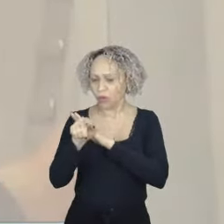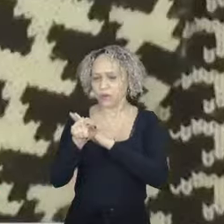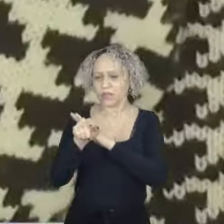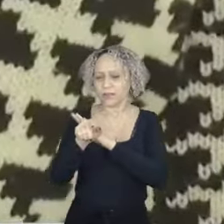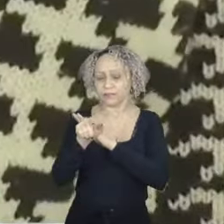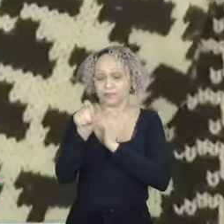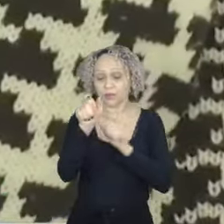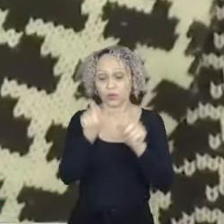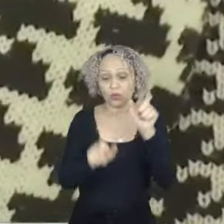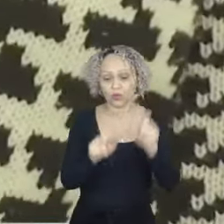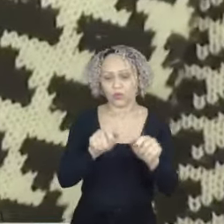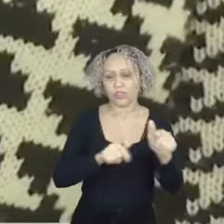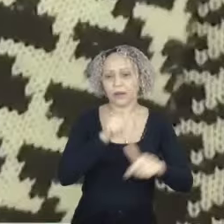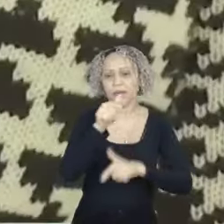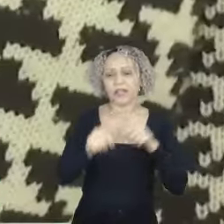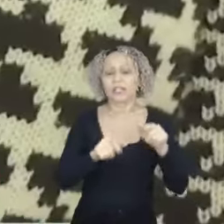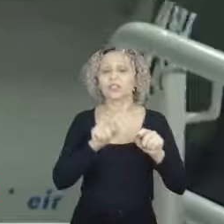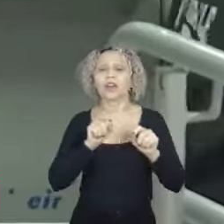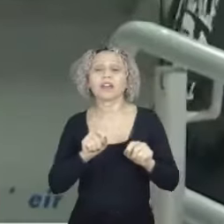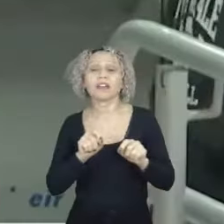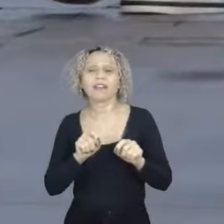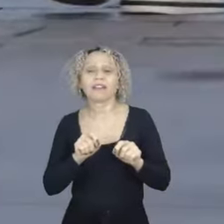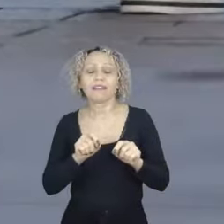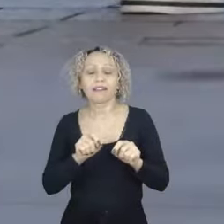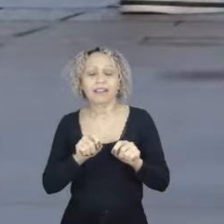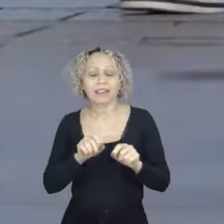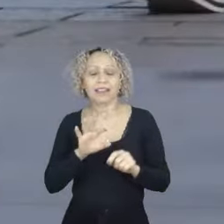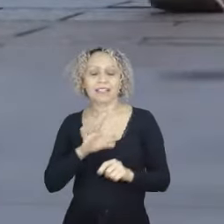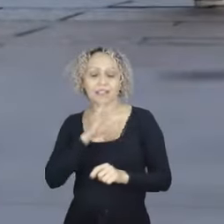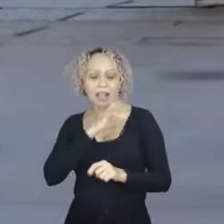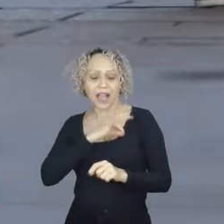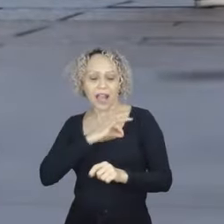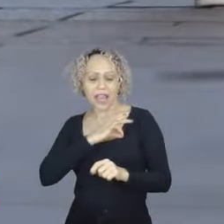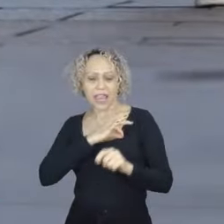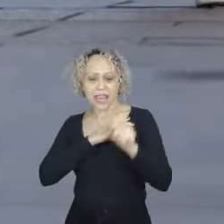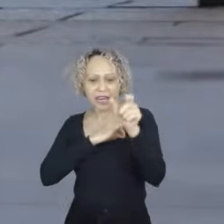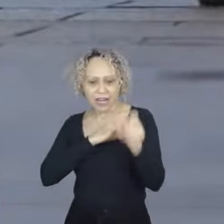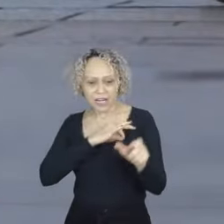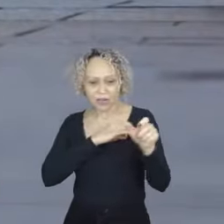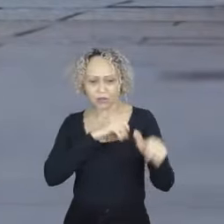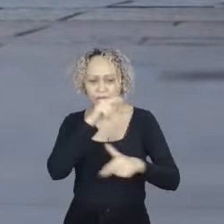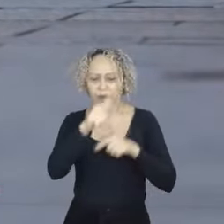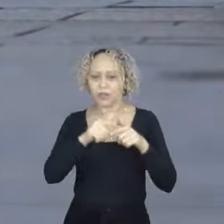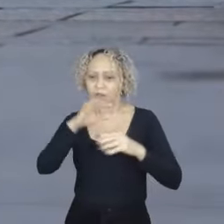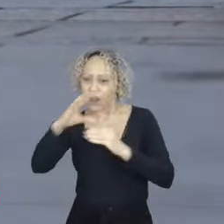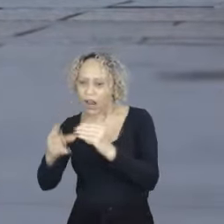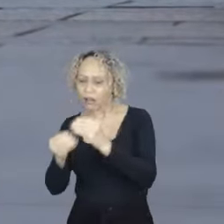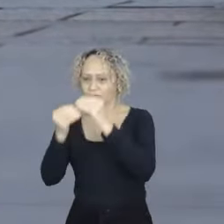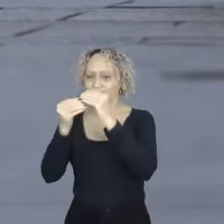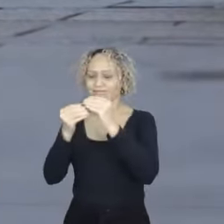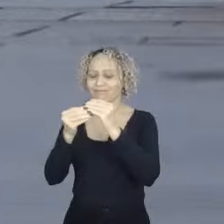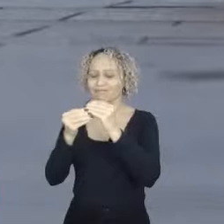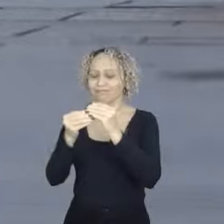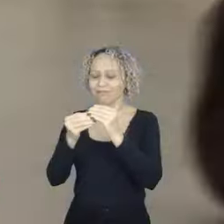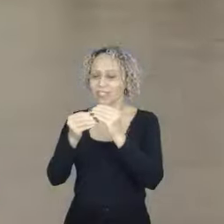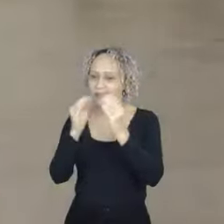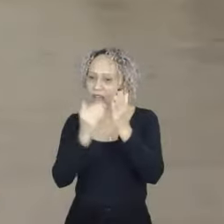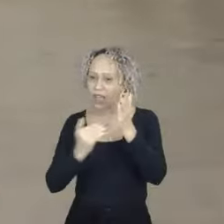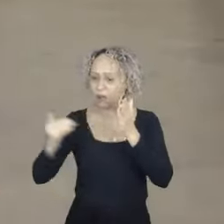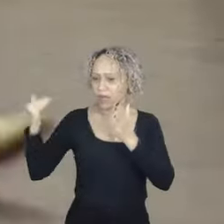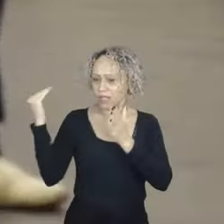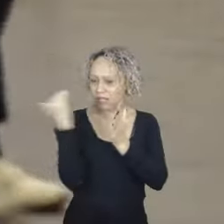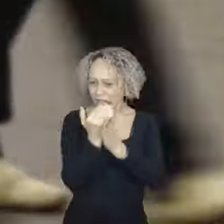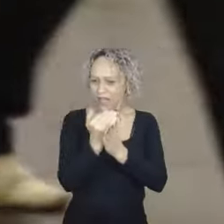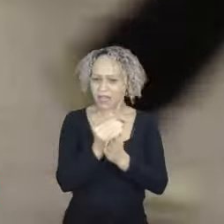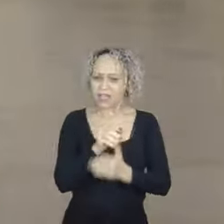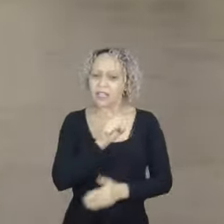trabalhador para efeito do financiamento aumentasse. Quem quiser usar o FGTS Futuro deve informar o banco no